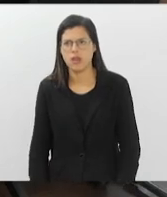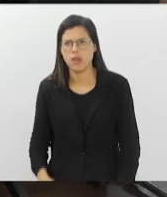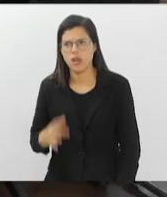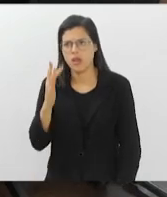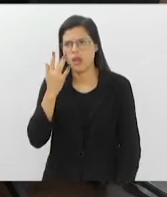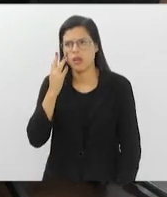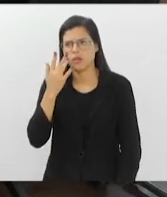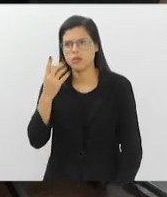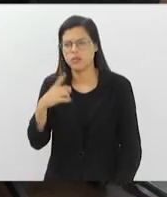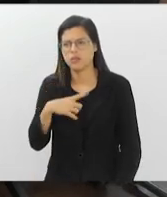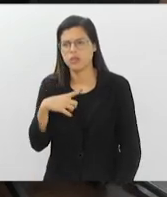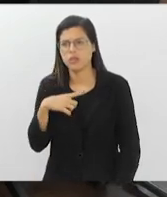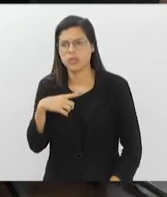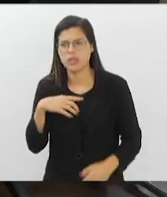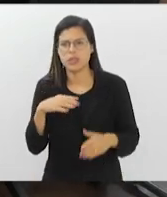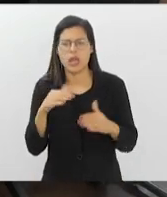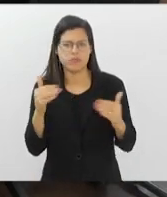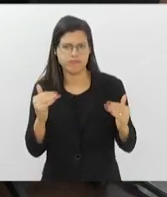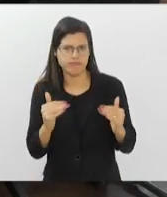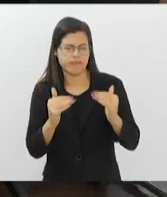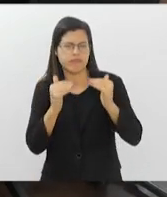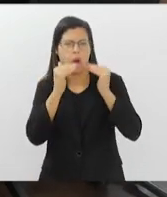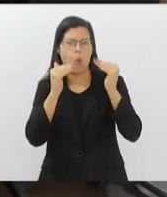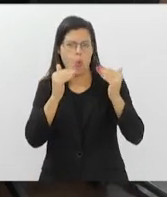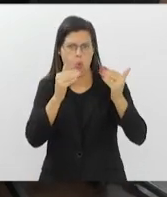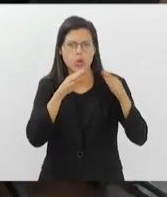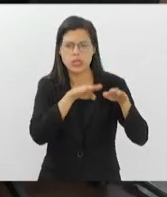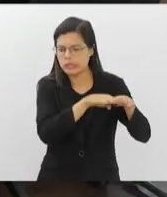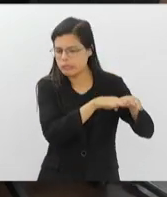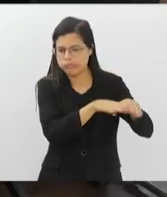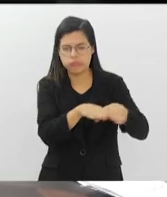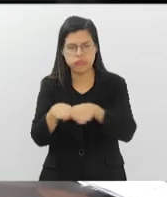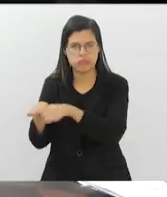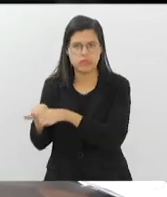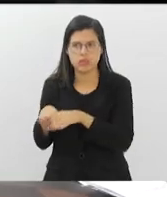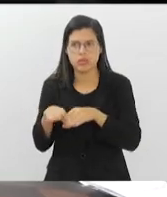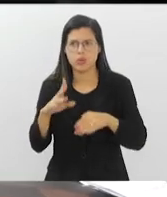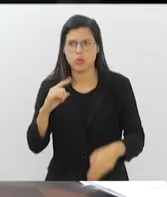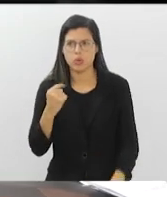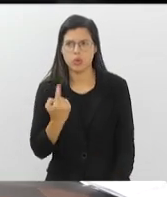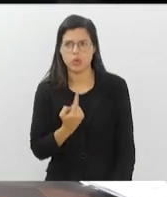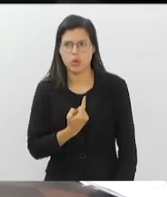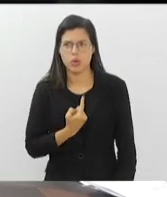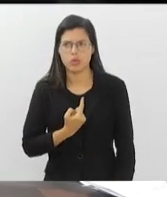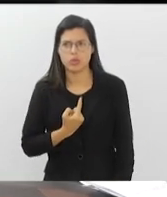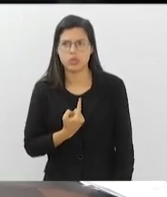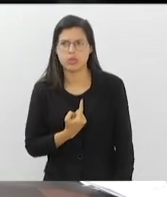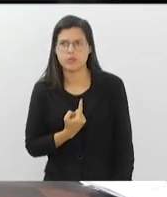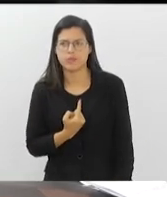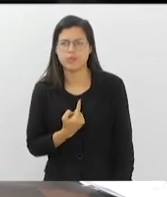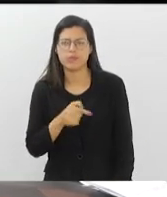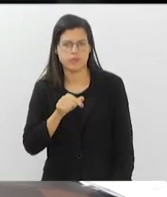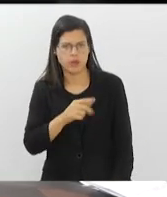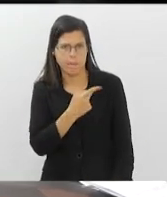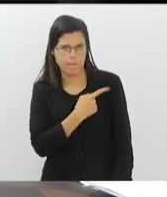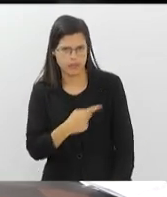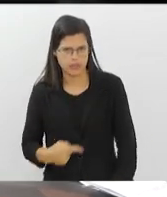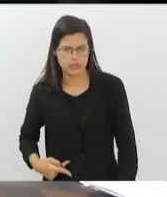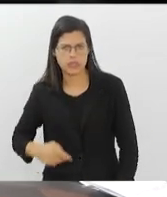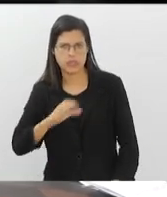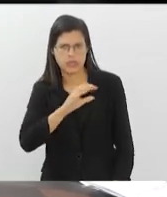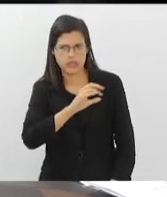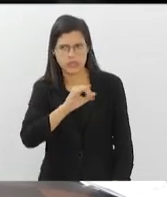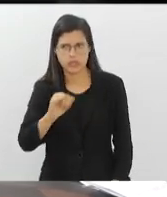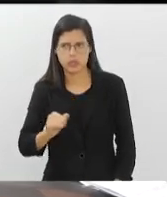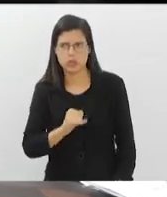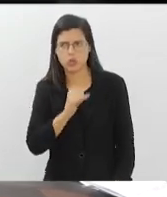uma unanimidade entre nós em relação a isso. Unanimidade. Inclusive, Vossa Excelência, como presidente da CCJ,